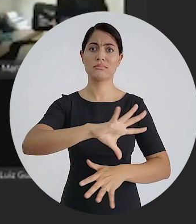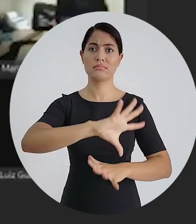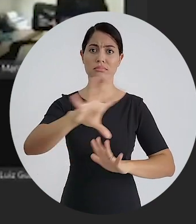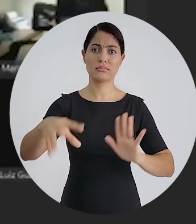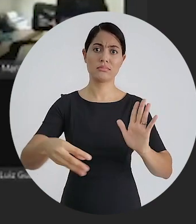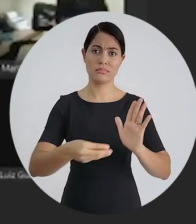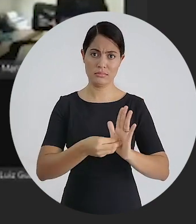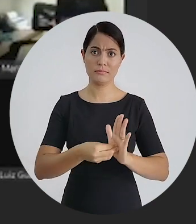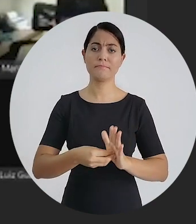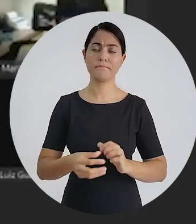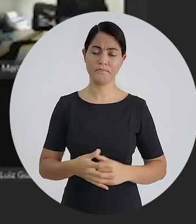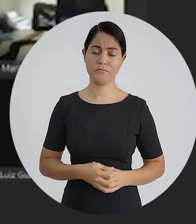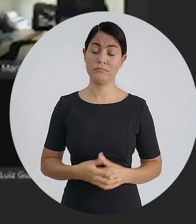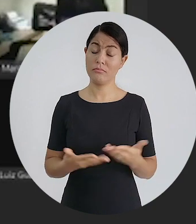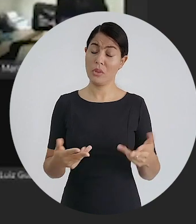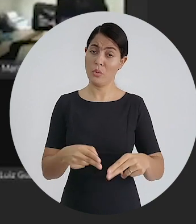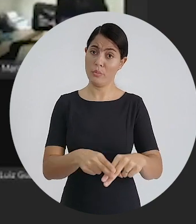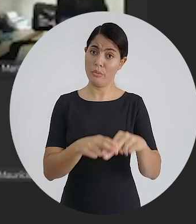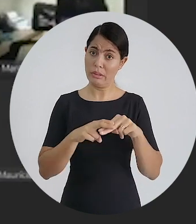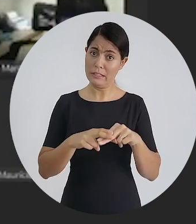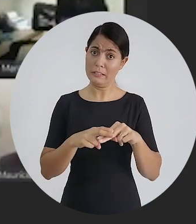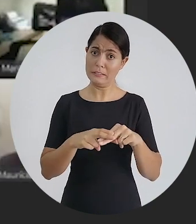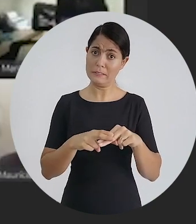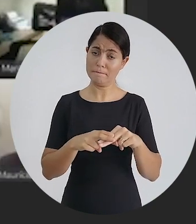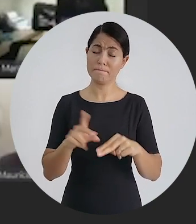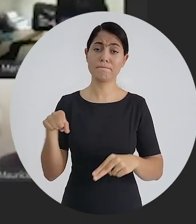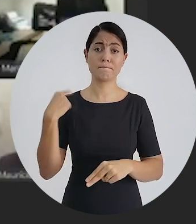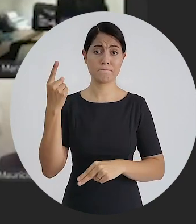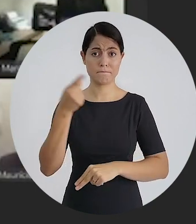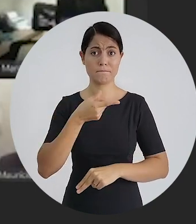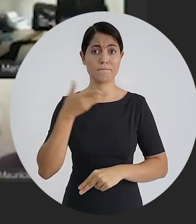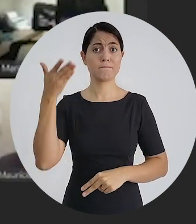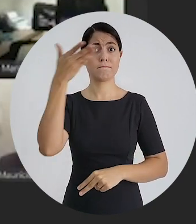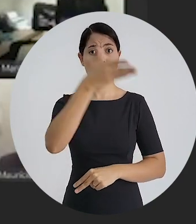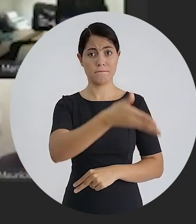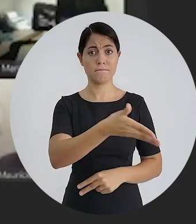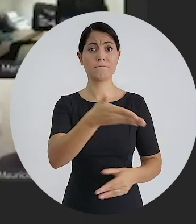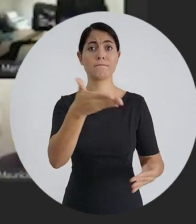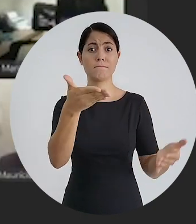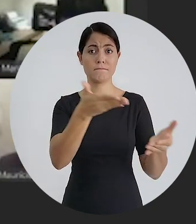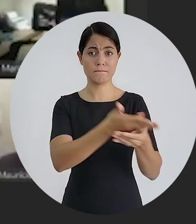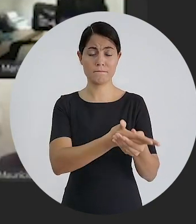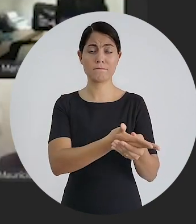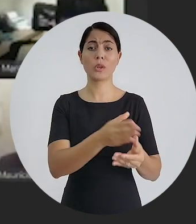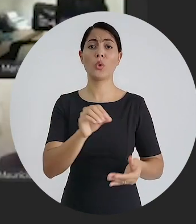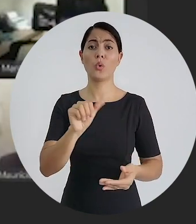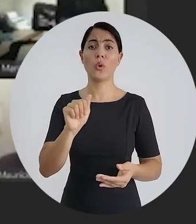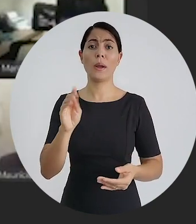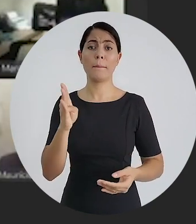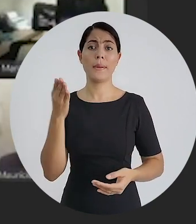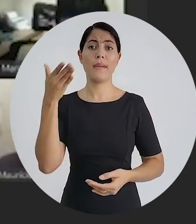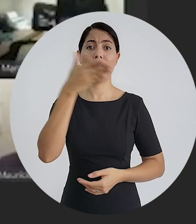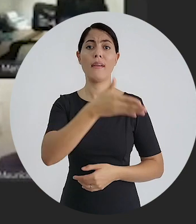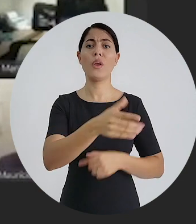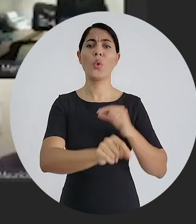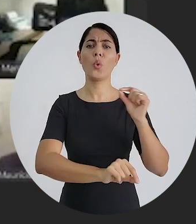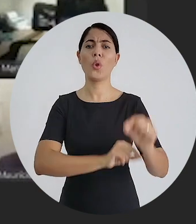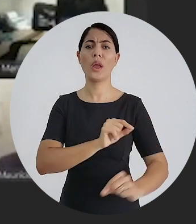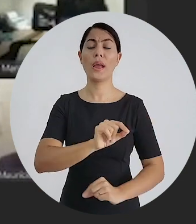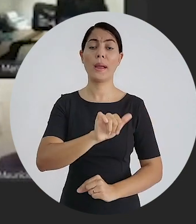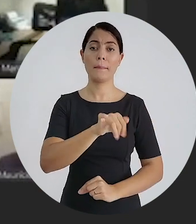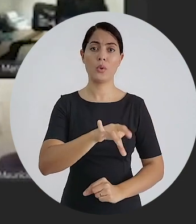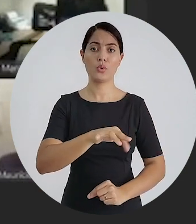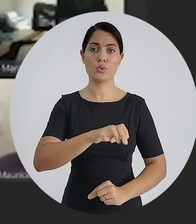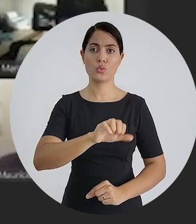no bioma Mata Atlântica. Diante disto, aquela proposição original de ingresso da OAB enquanto amicus